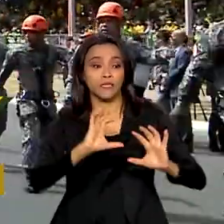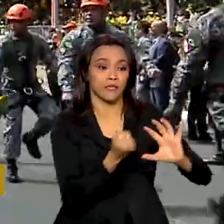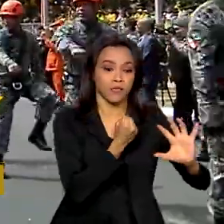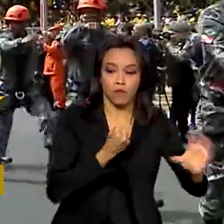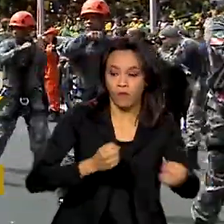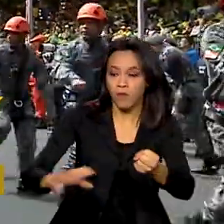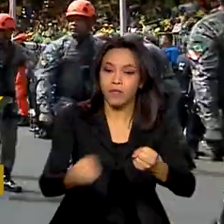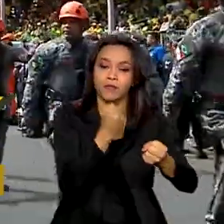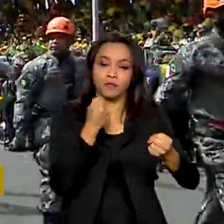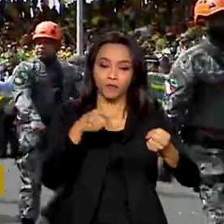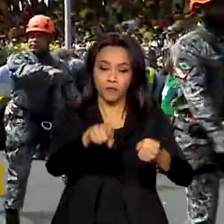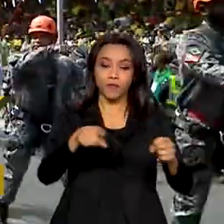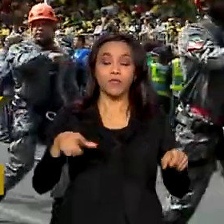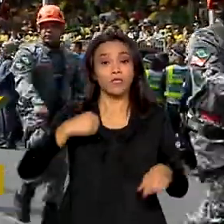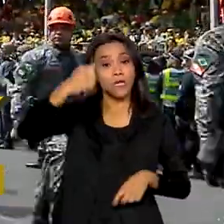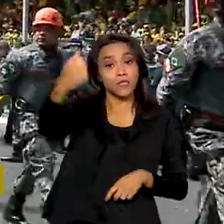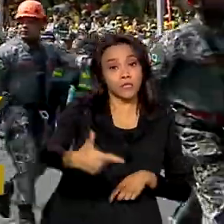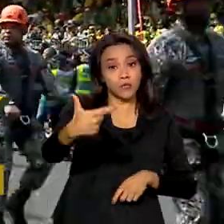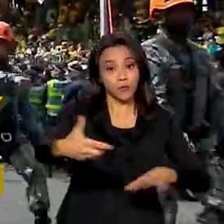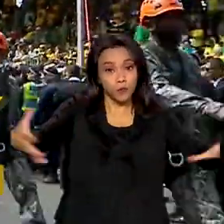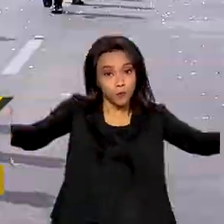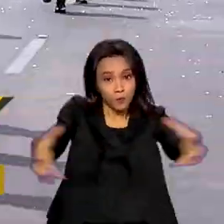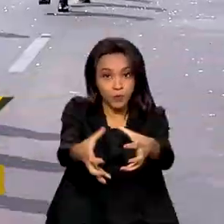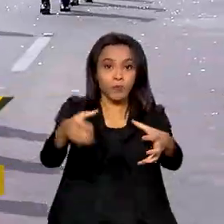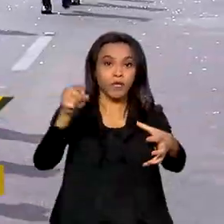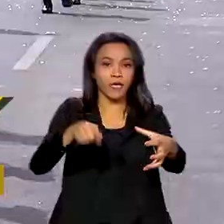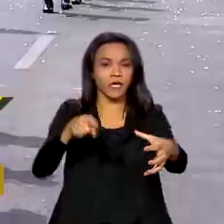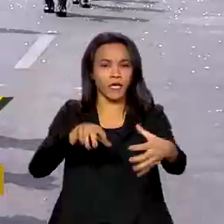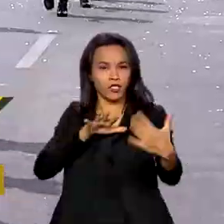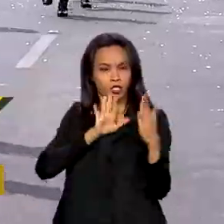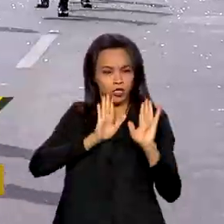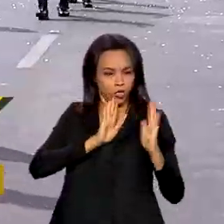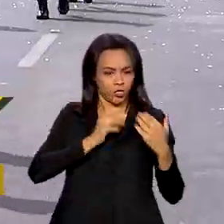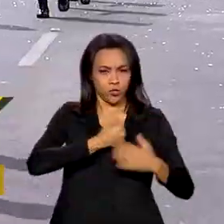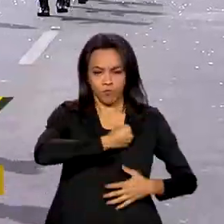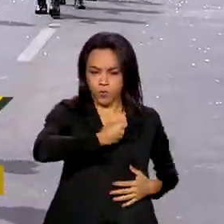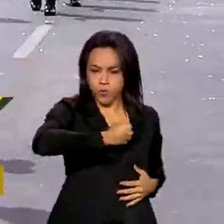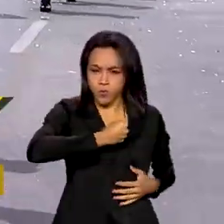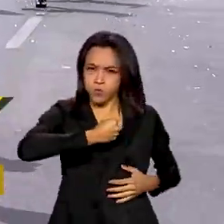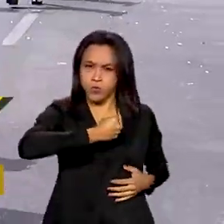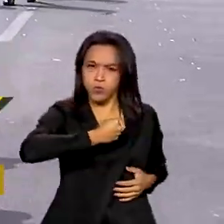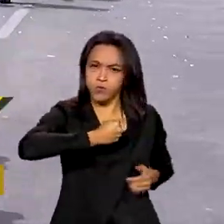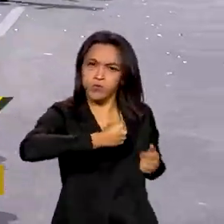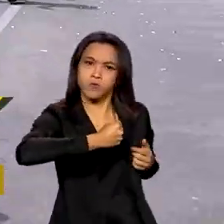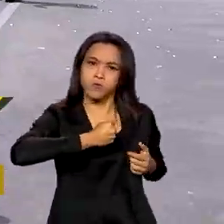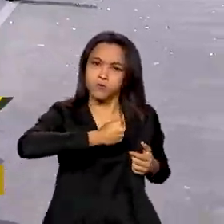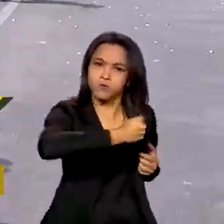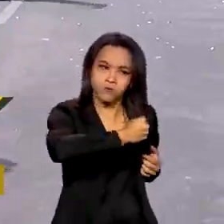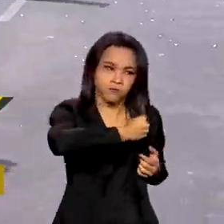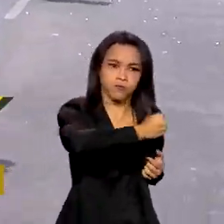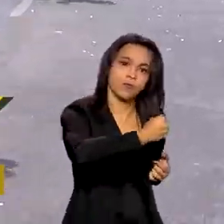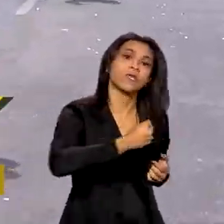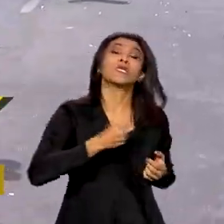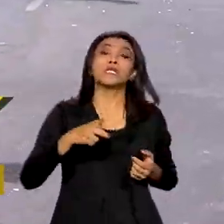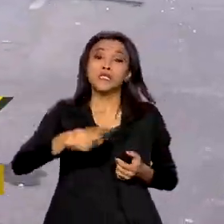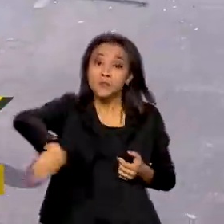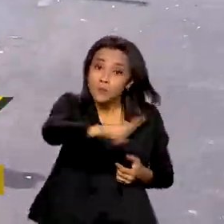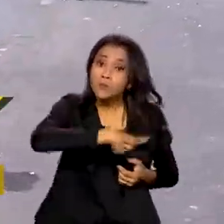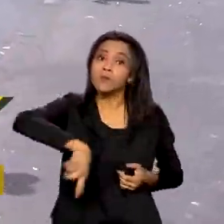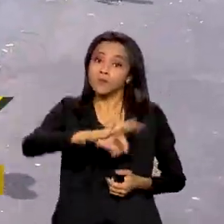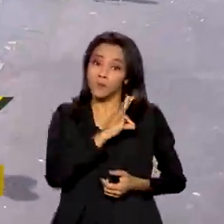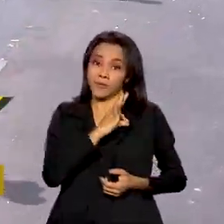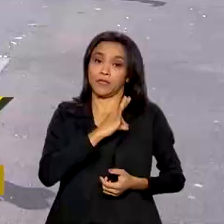segunda companhia, composta por um pelotão de operações de choque e um pelotão de operações especiais, policiais